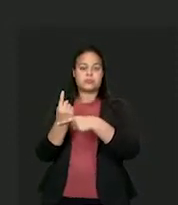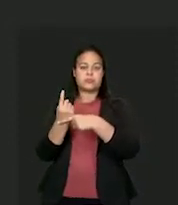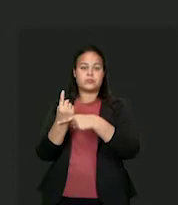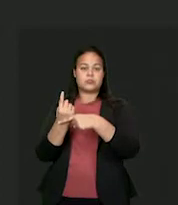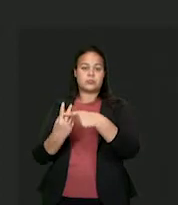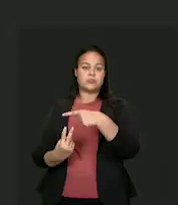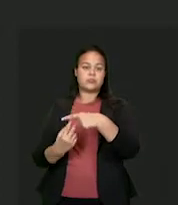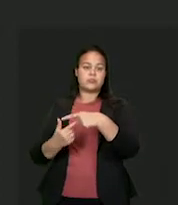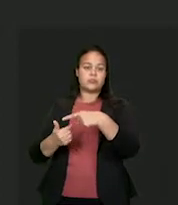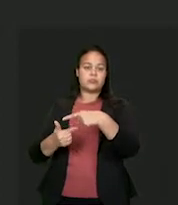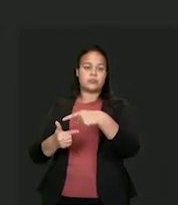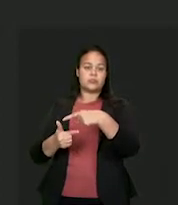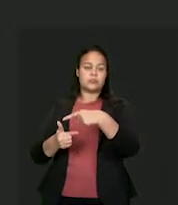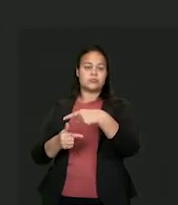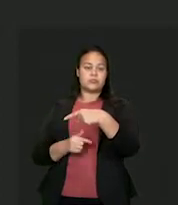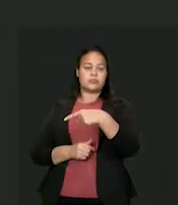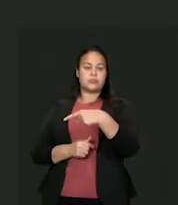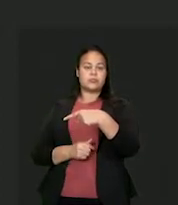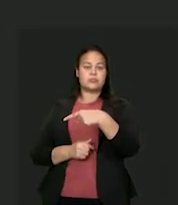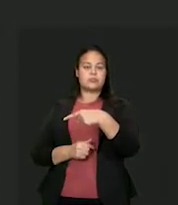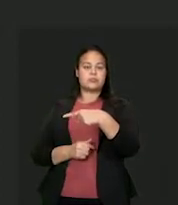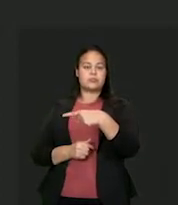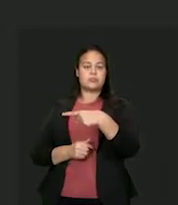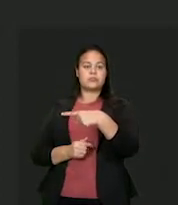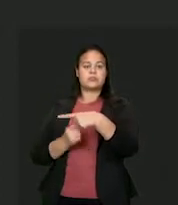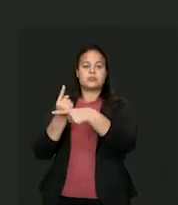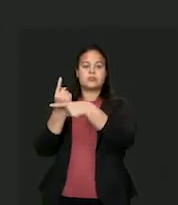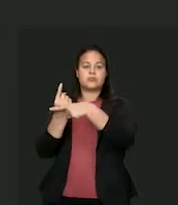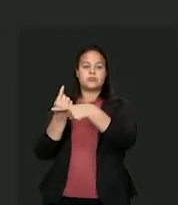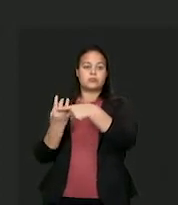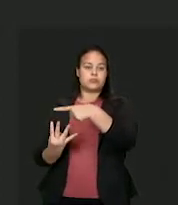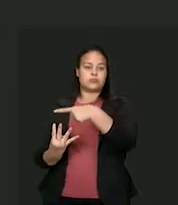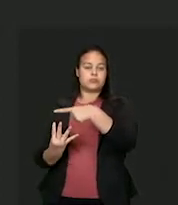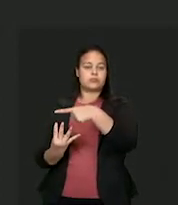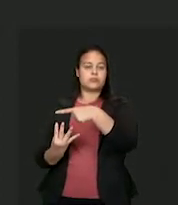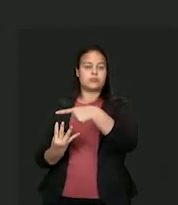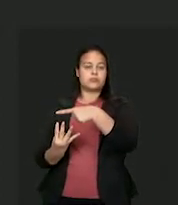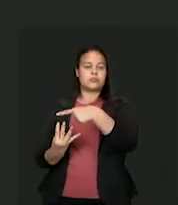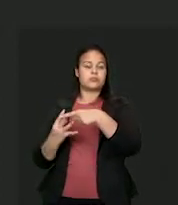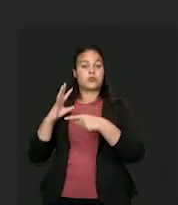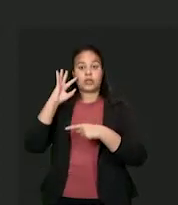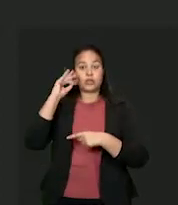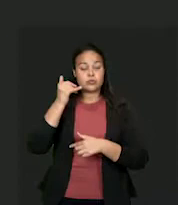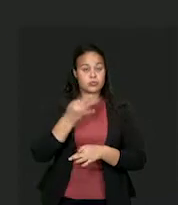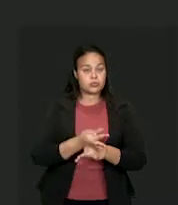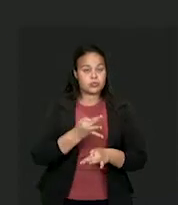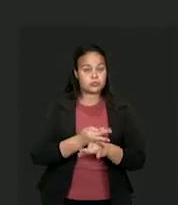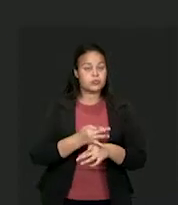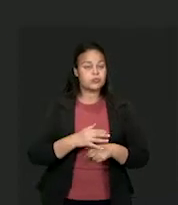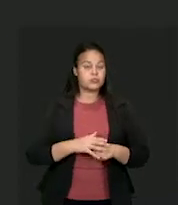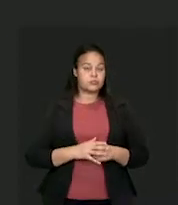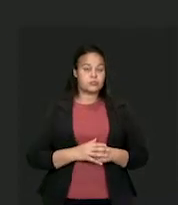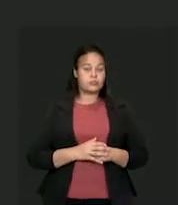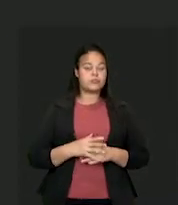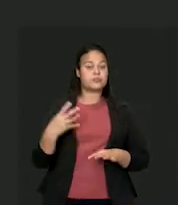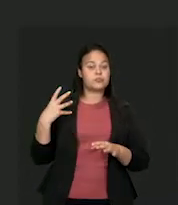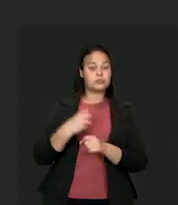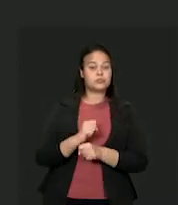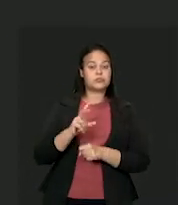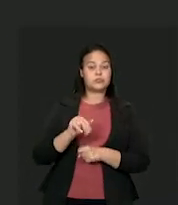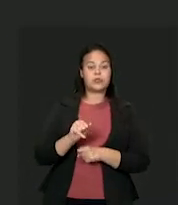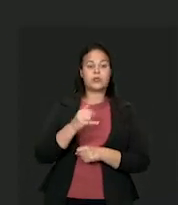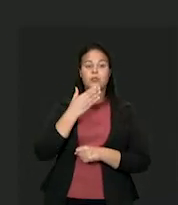sobre 12, mais 1 sobre 4. Resolvendo, nós vamos calcular